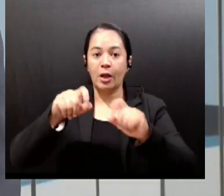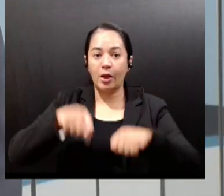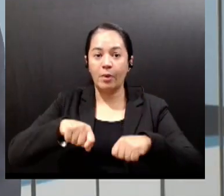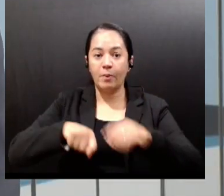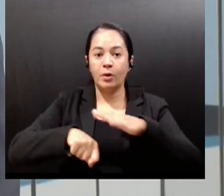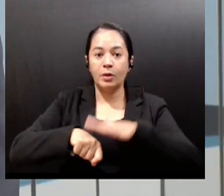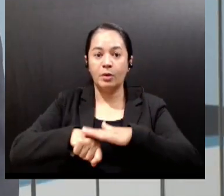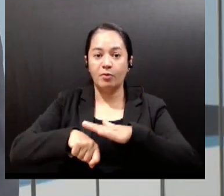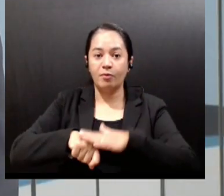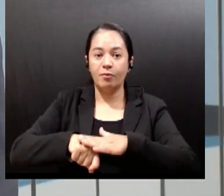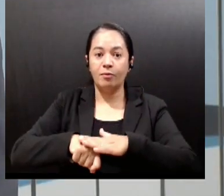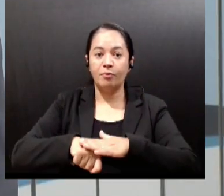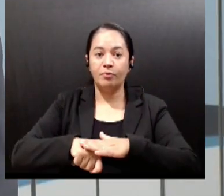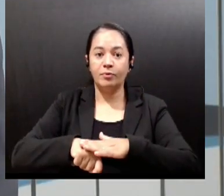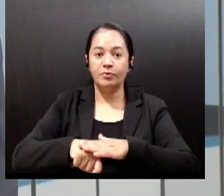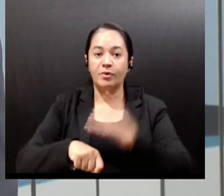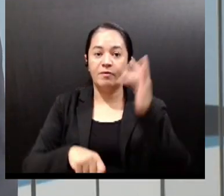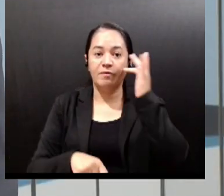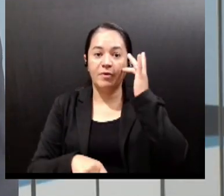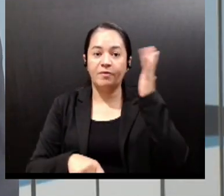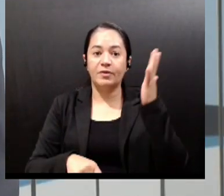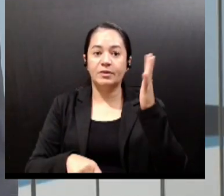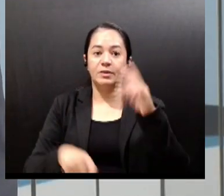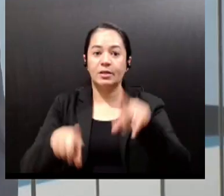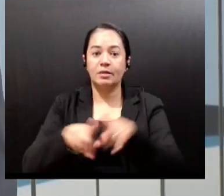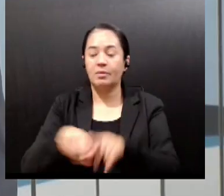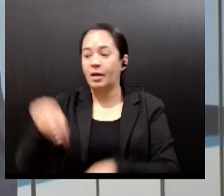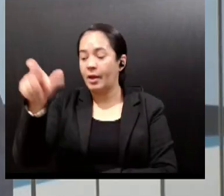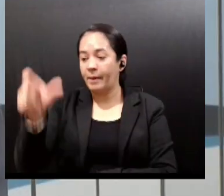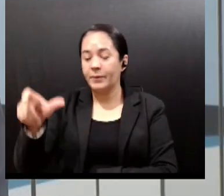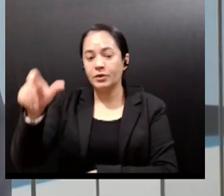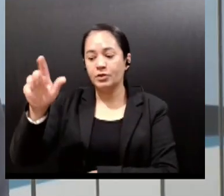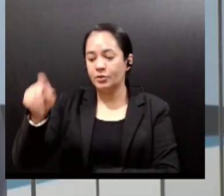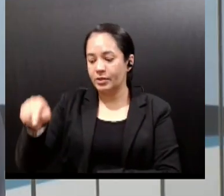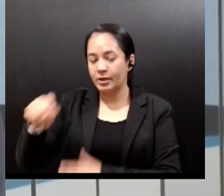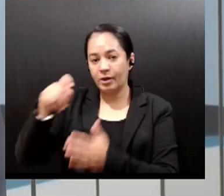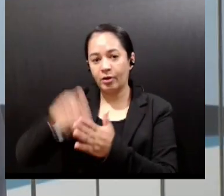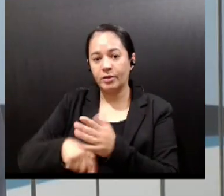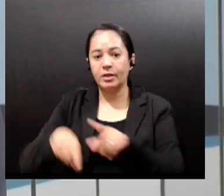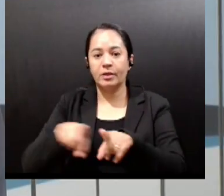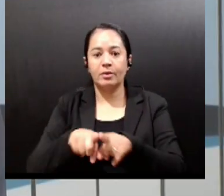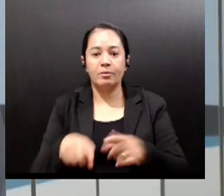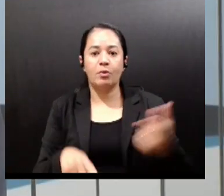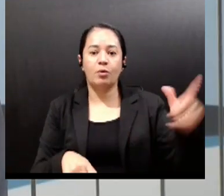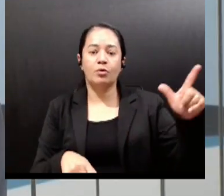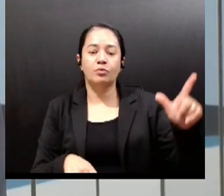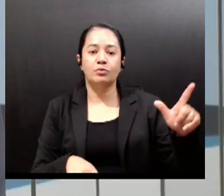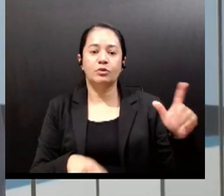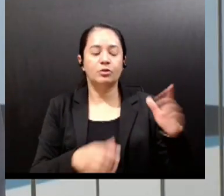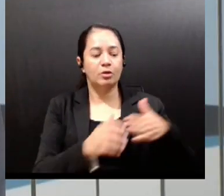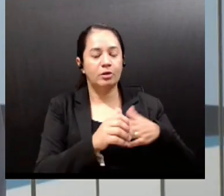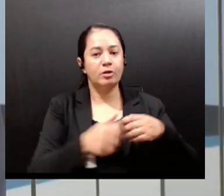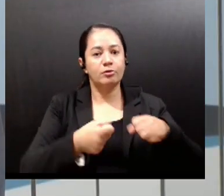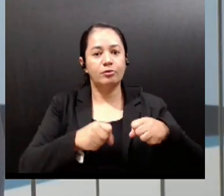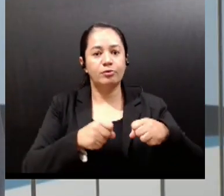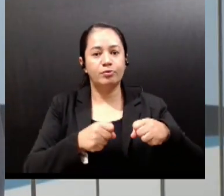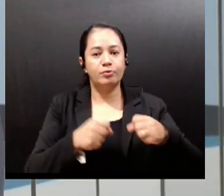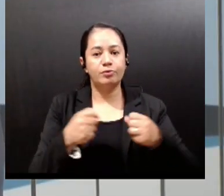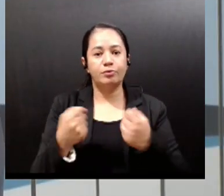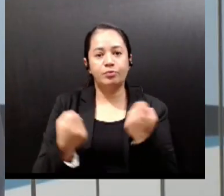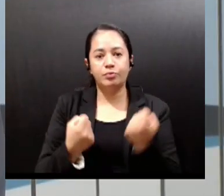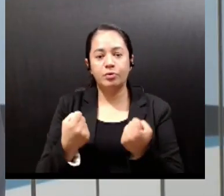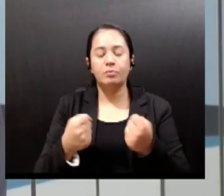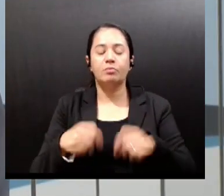vai facilitar tanto para quem está contratando como aquele que está conduzindo o veículo, para realmente não ter